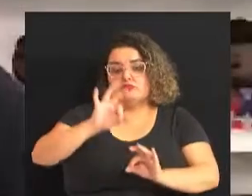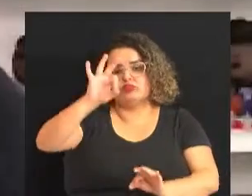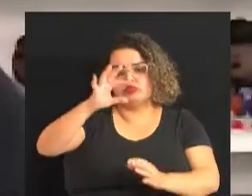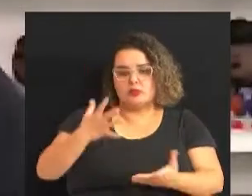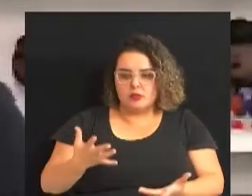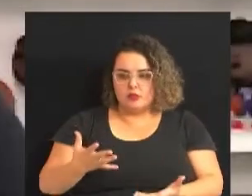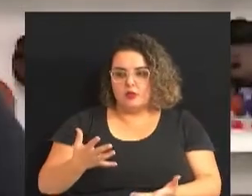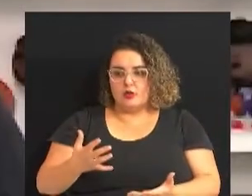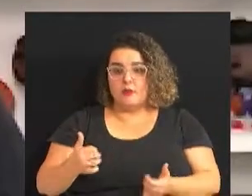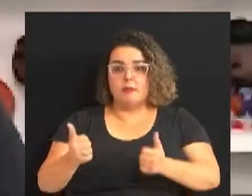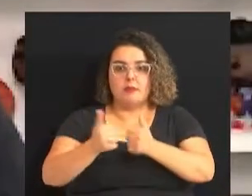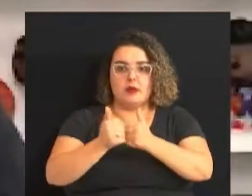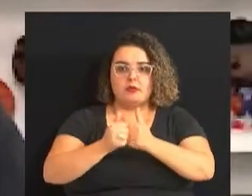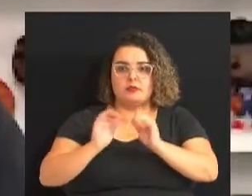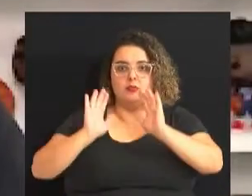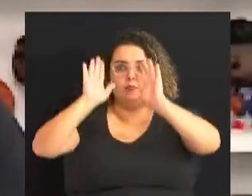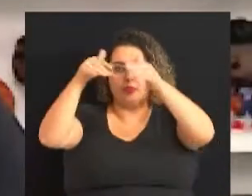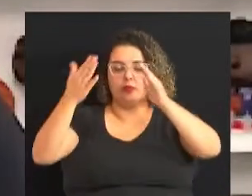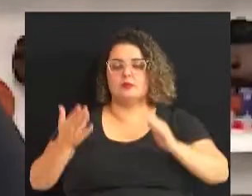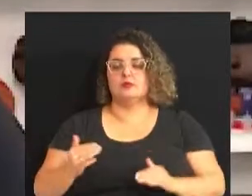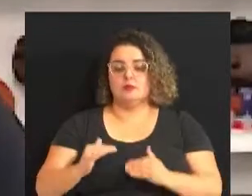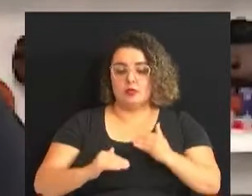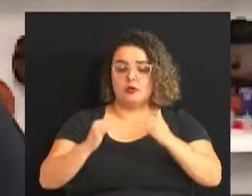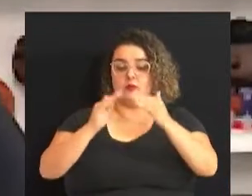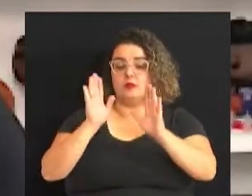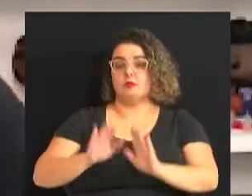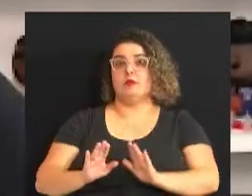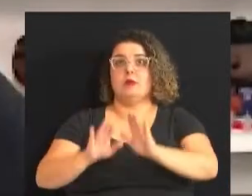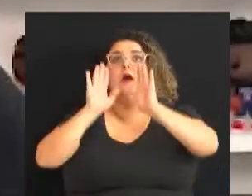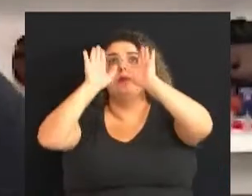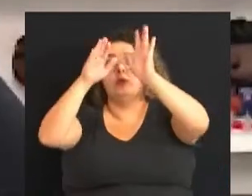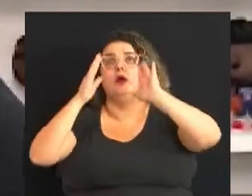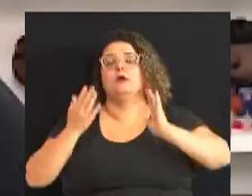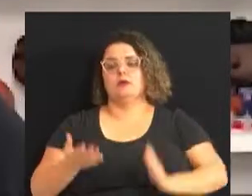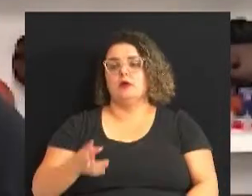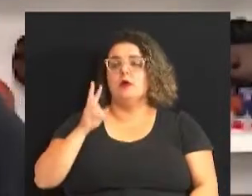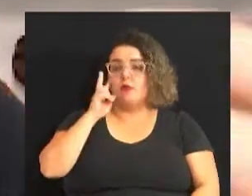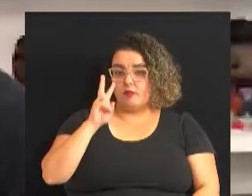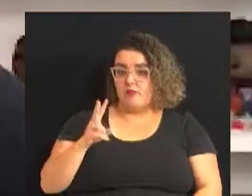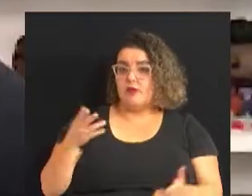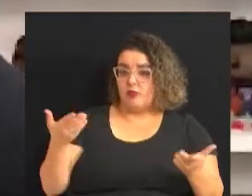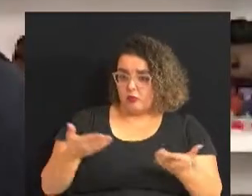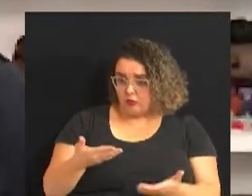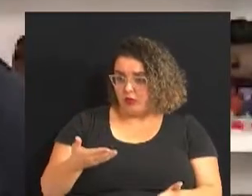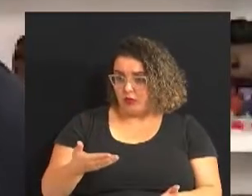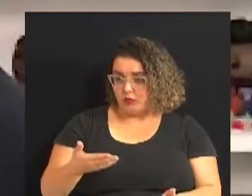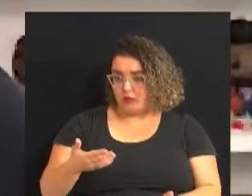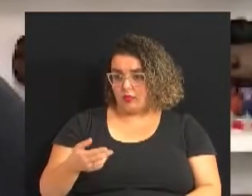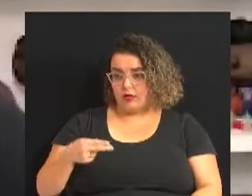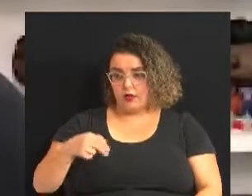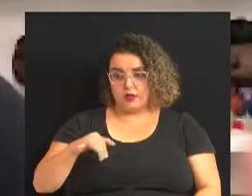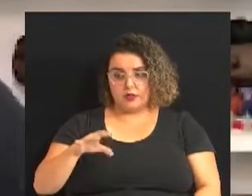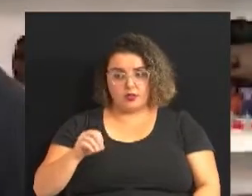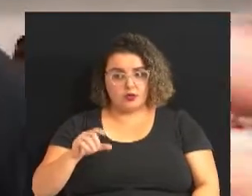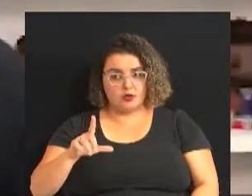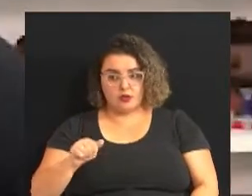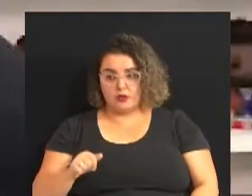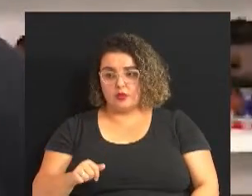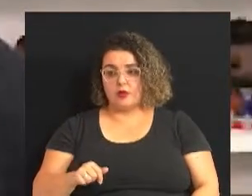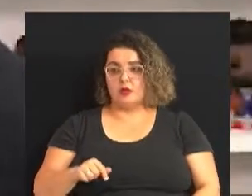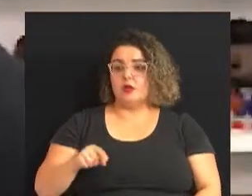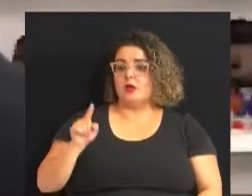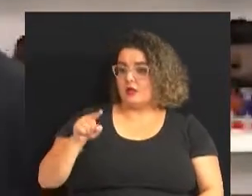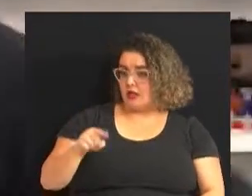à cesta. A gente tem uma evolução do basquete. O basquete, a gente vê hoje um Nikola Jokic, que é o MVP da liga, é um